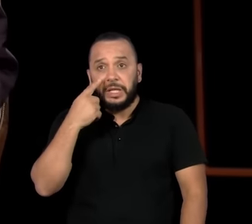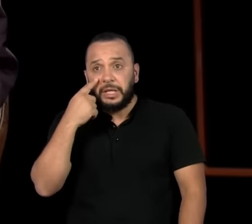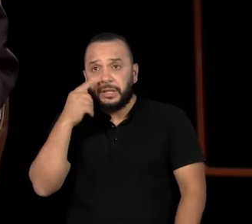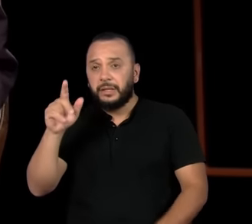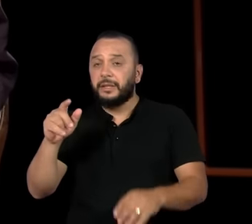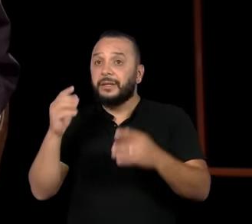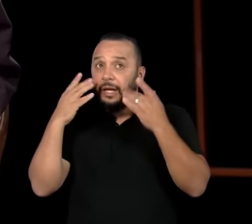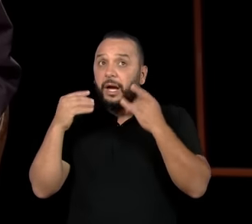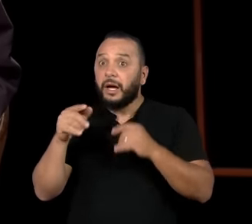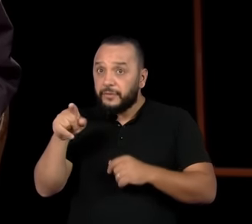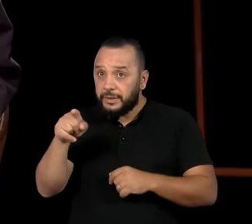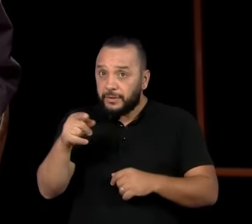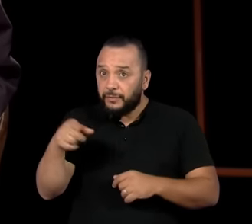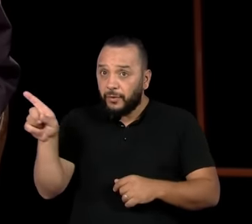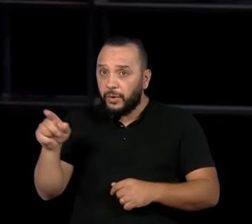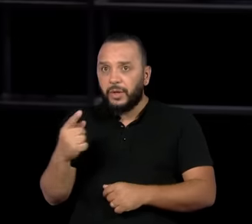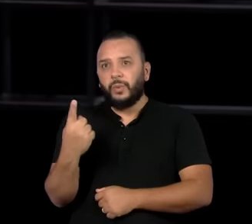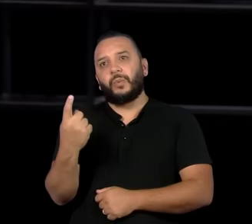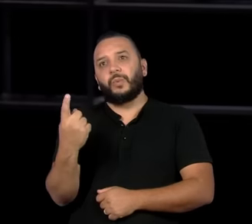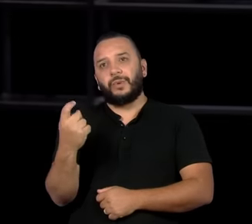peça. Eu falei: ah, foi você?